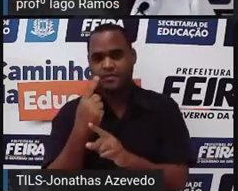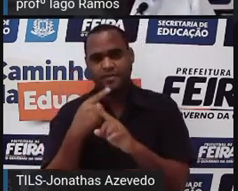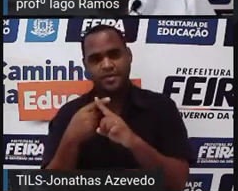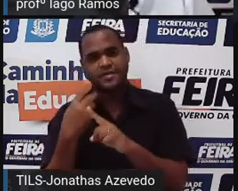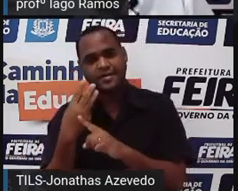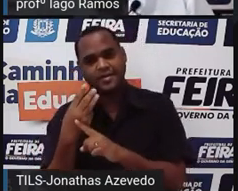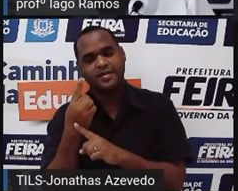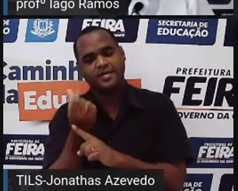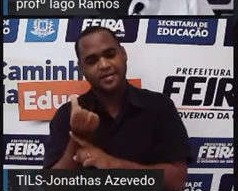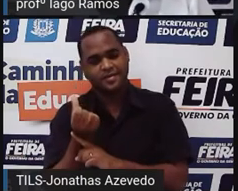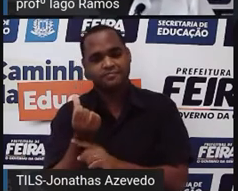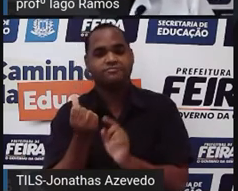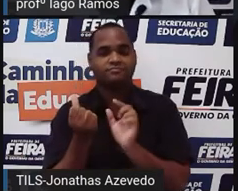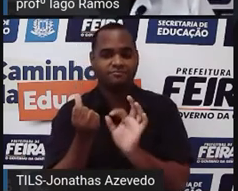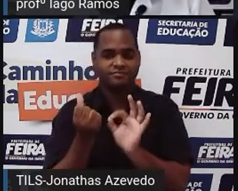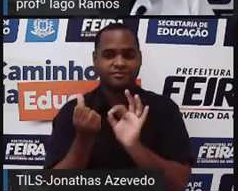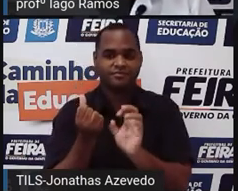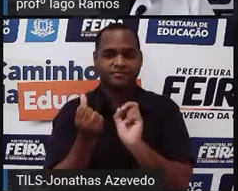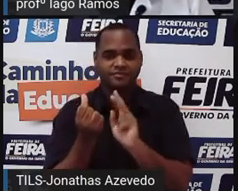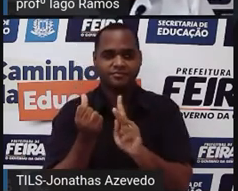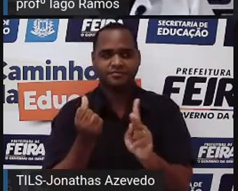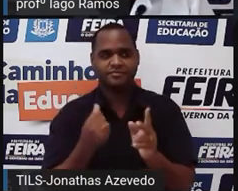é 6, tá bom?